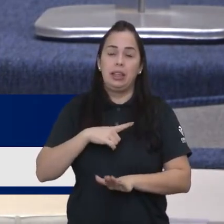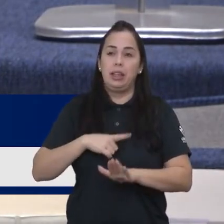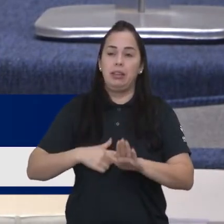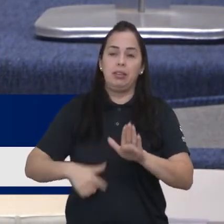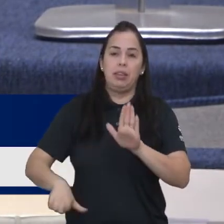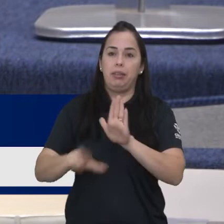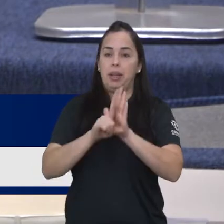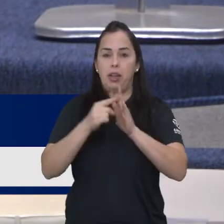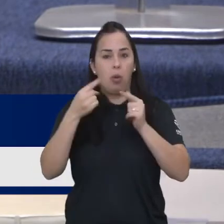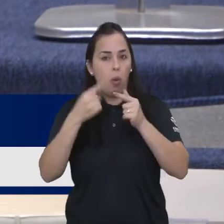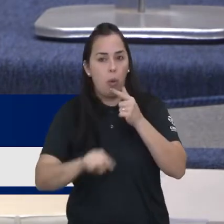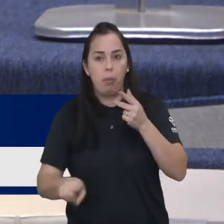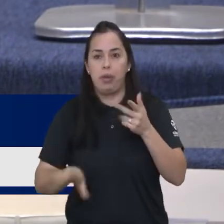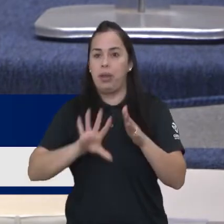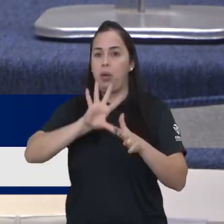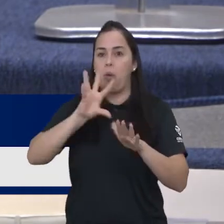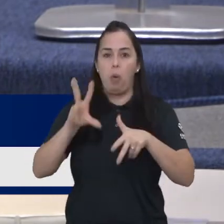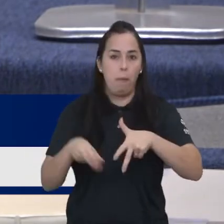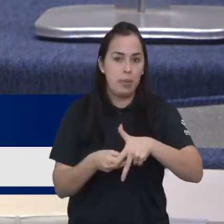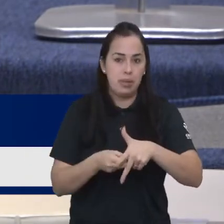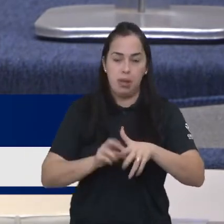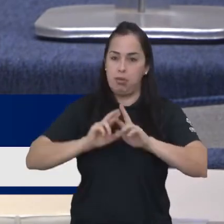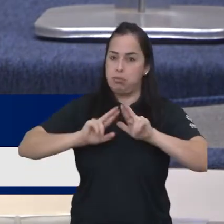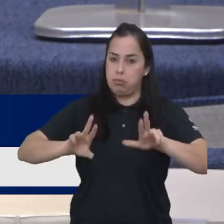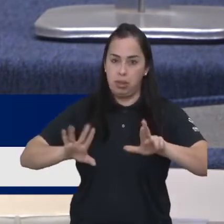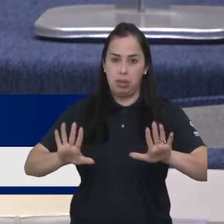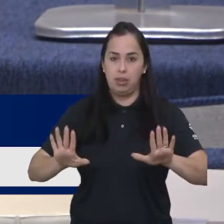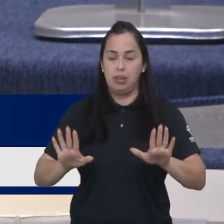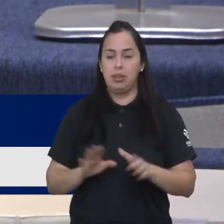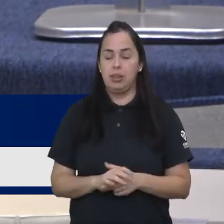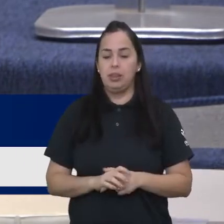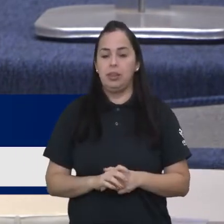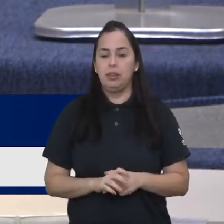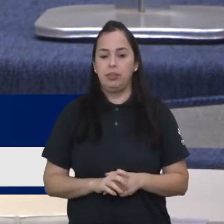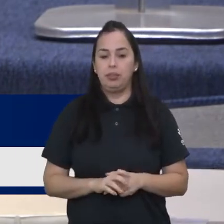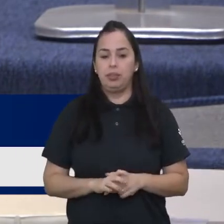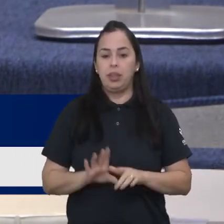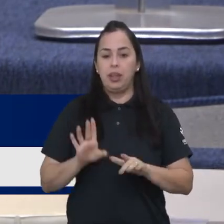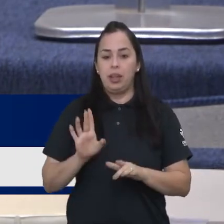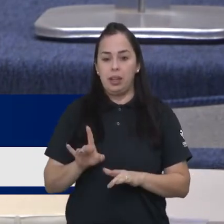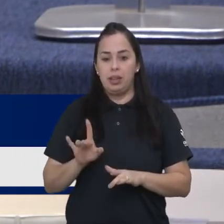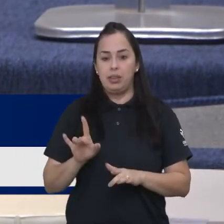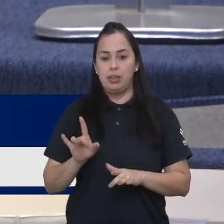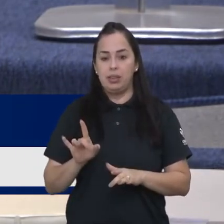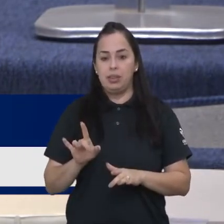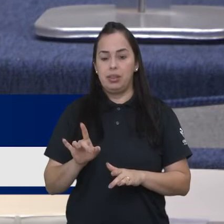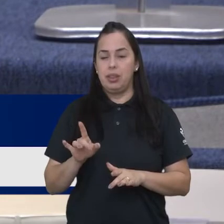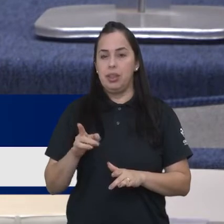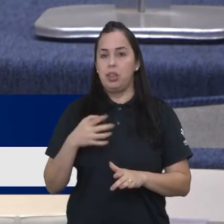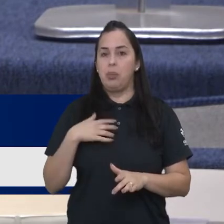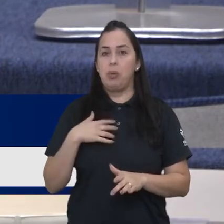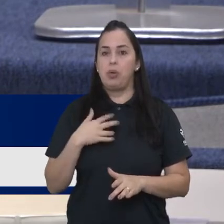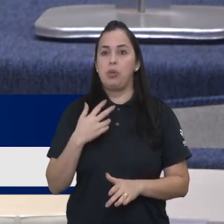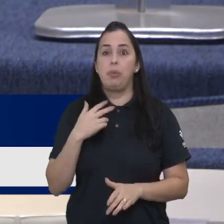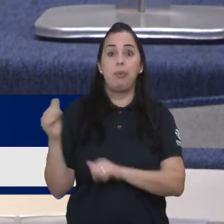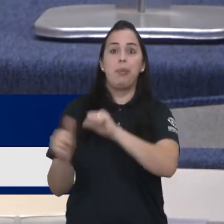ilegalidade, corrupção, etc. E não é o caso. Não tem nenhuma dessas hipóteses que a gente possa juridicamente reverter essa decisão. Então, quando